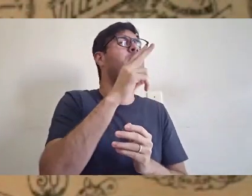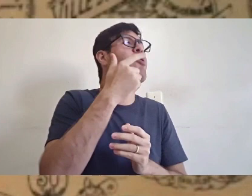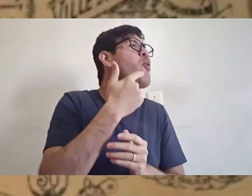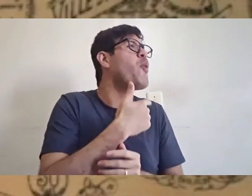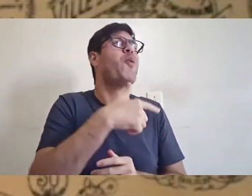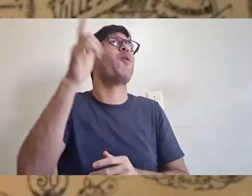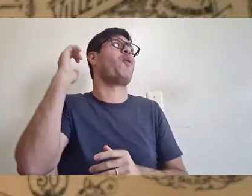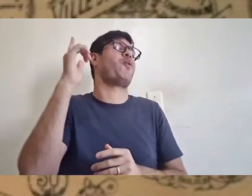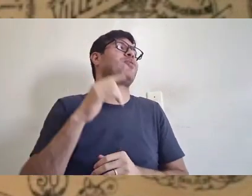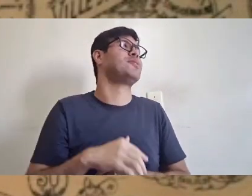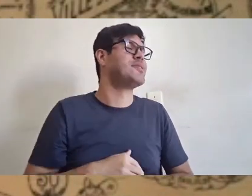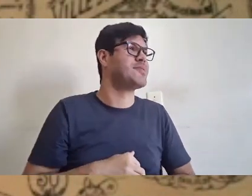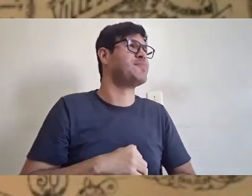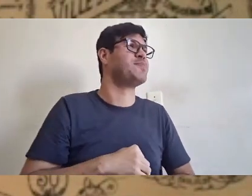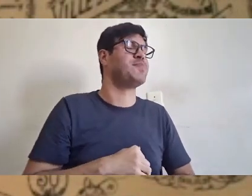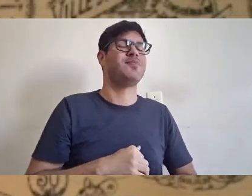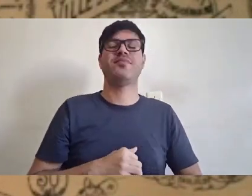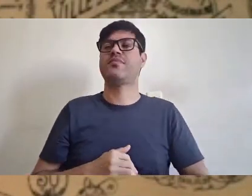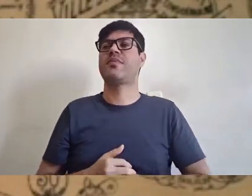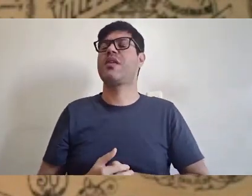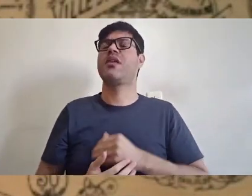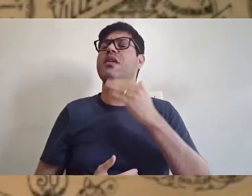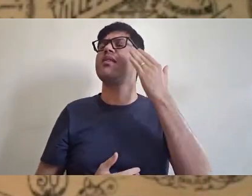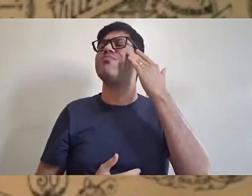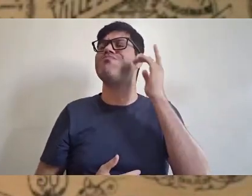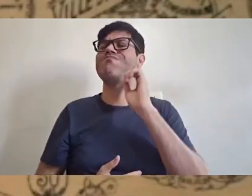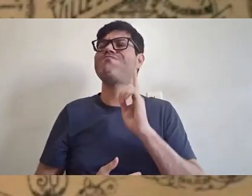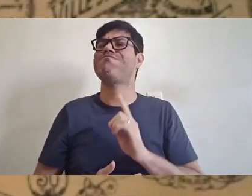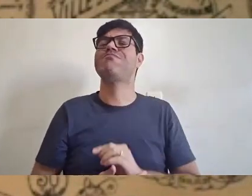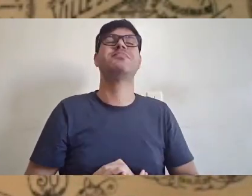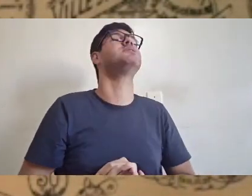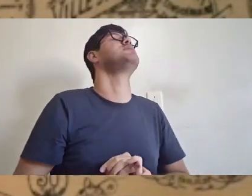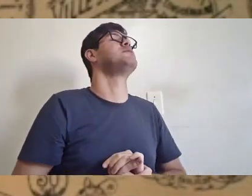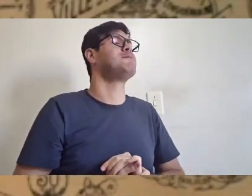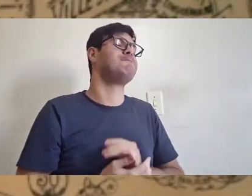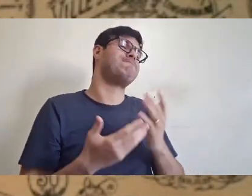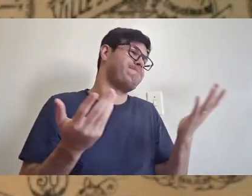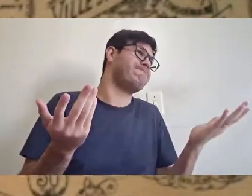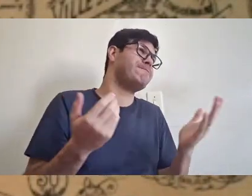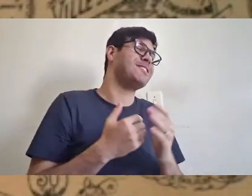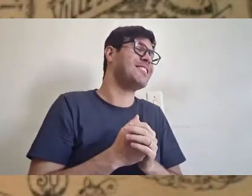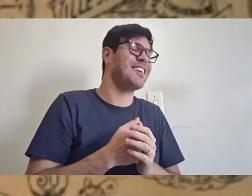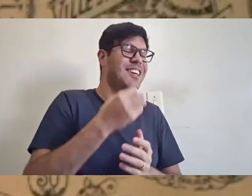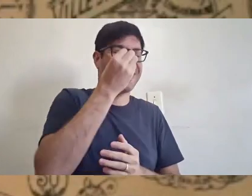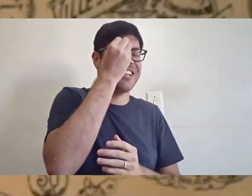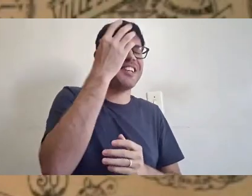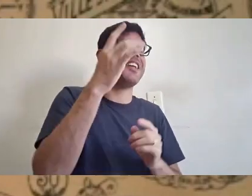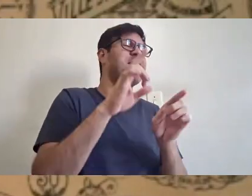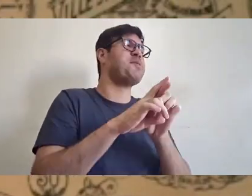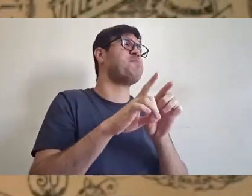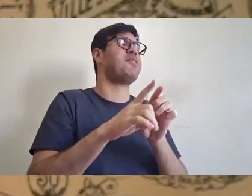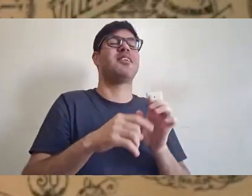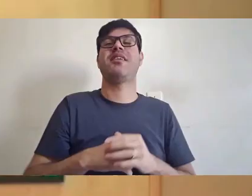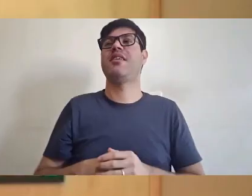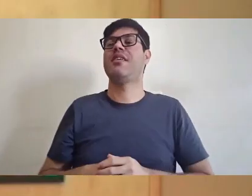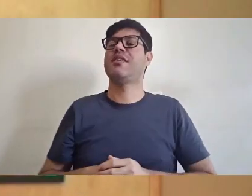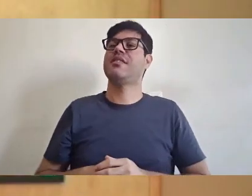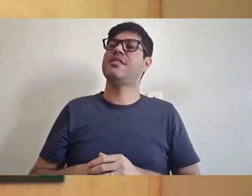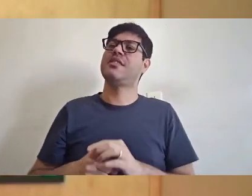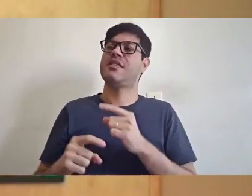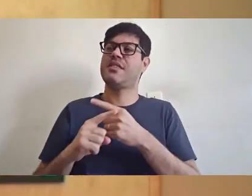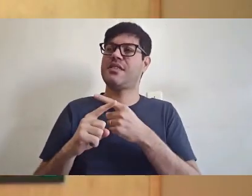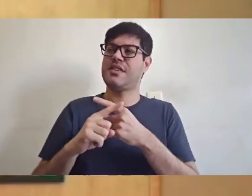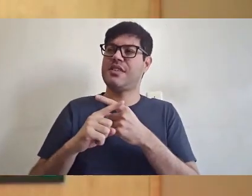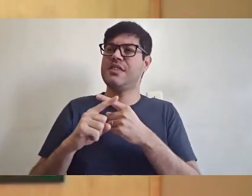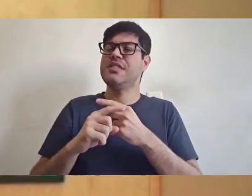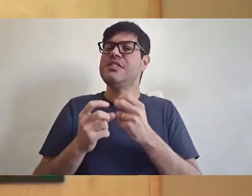outro nome. Citrovita, não é. Eu não me lembro, entendeu? E na inauguração, Porque a Suco Rico era uma anterior que ele tinha vendido